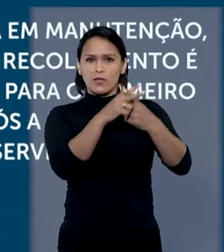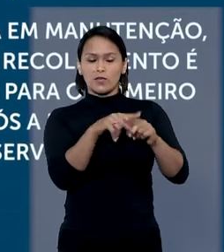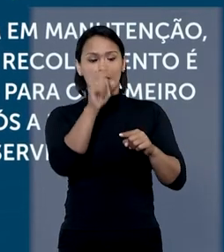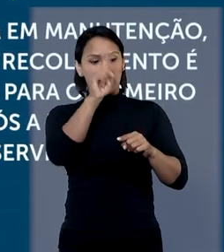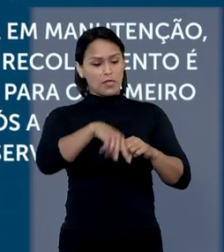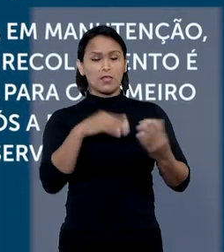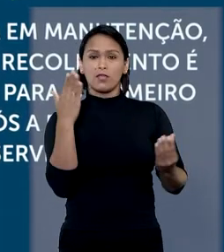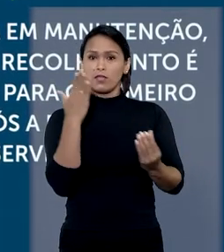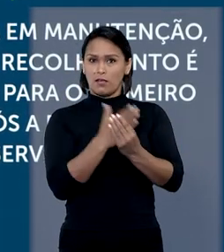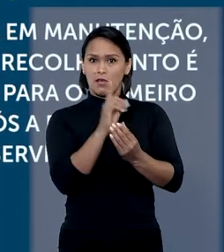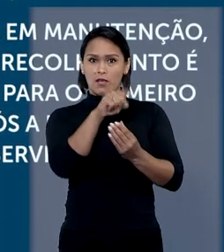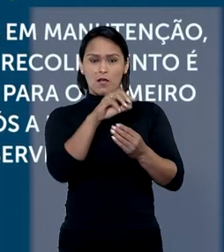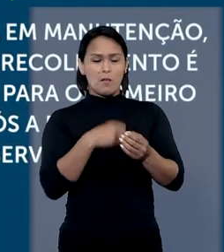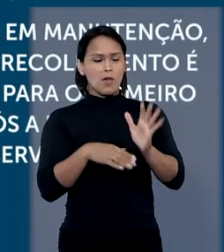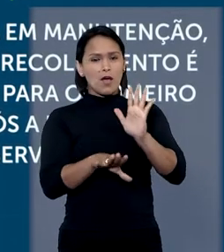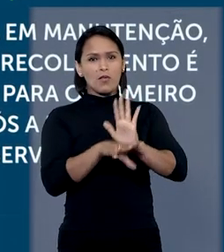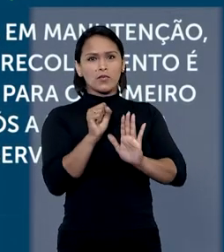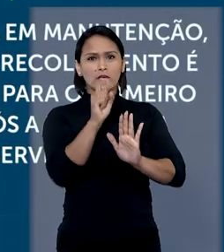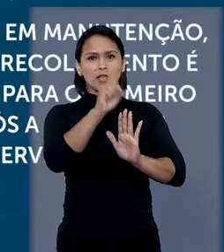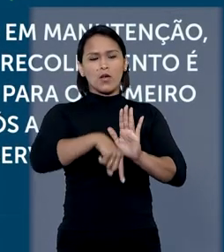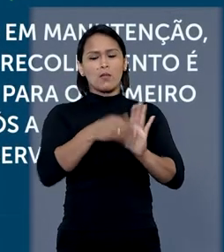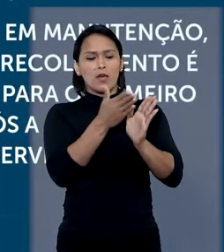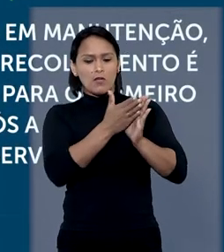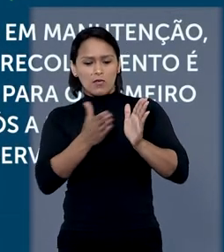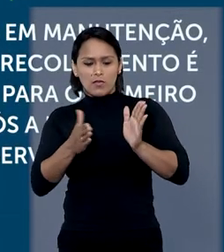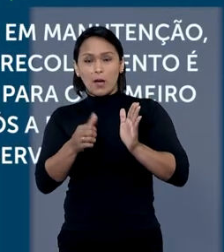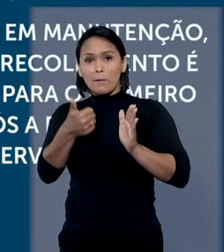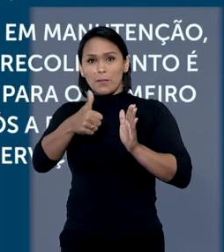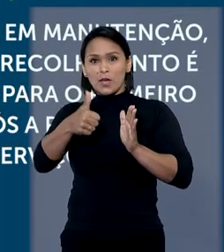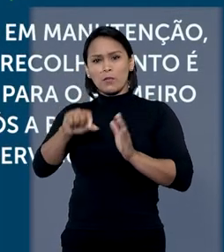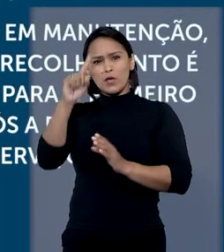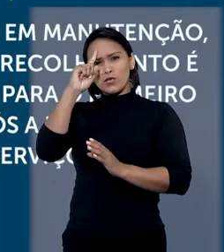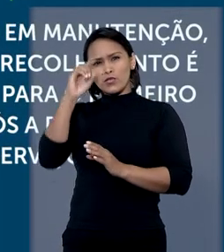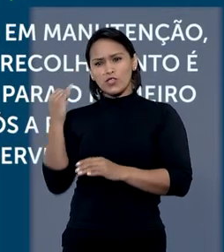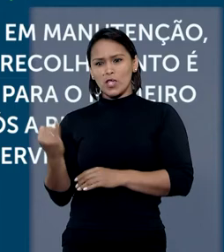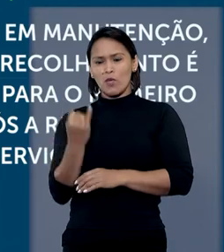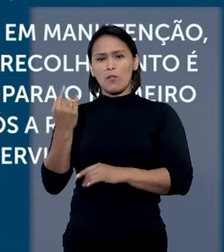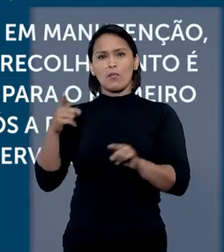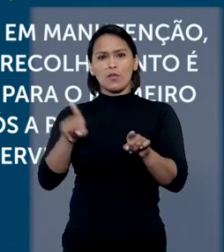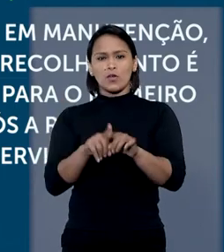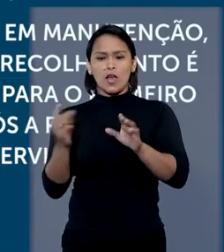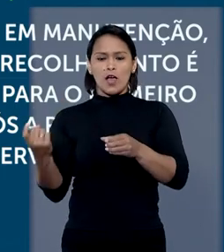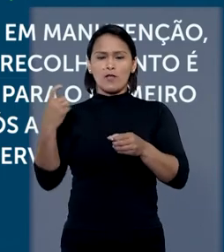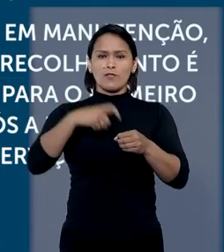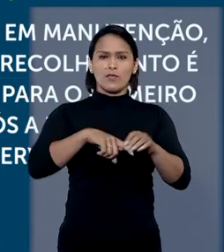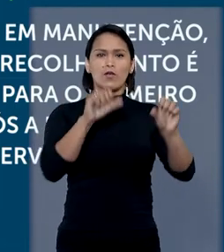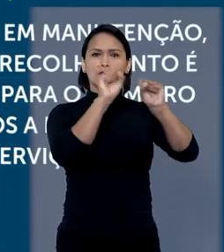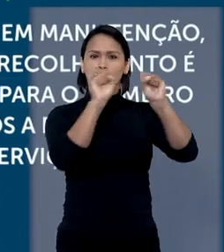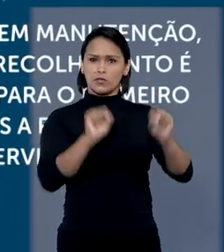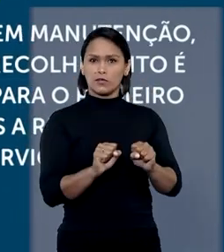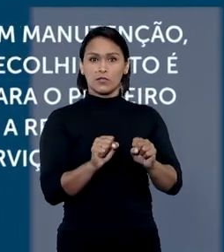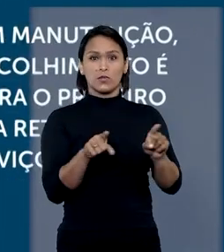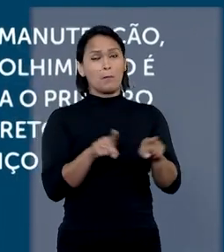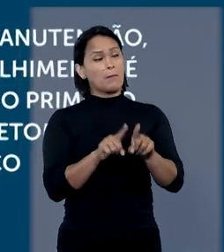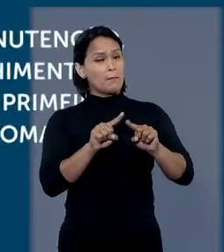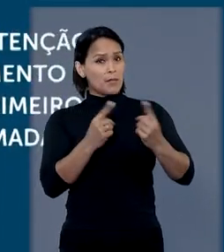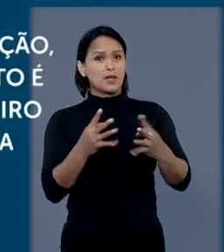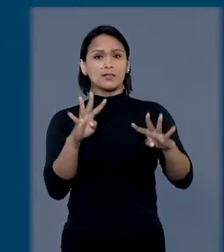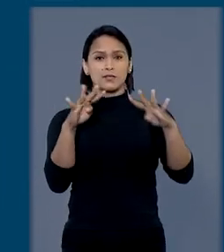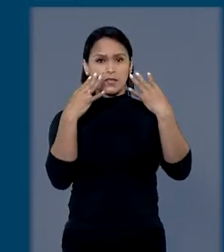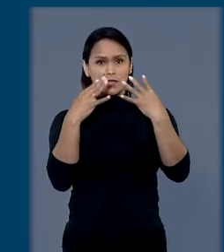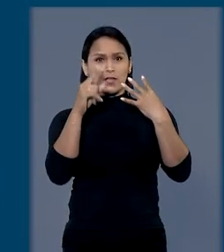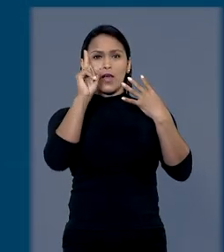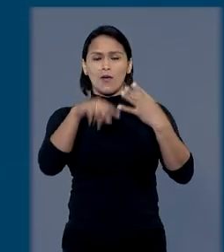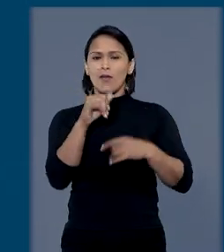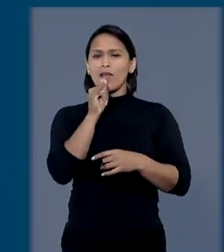manutenção. Neste caso, o prazo para recolhimento é prorrogado para o primeiro dia útil após a retomada do serviço.